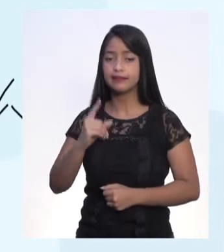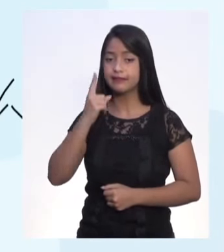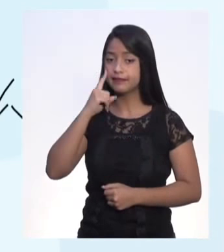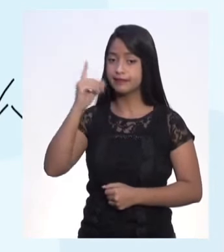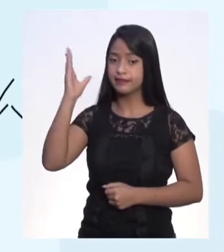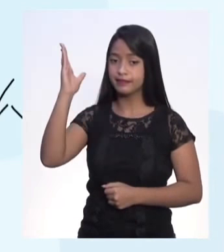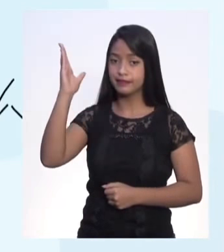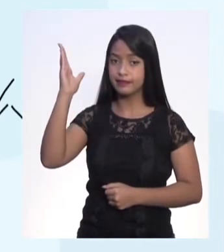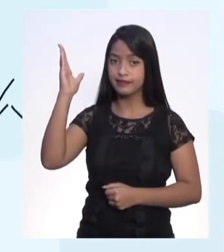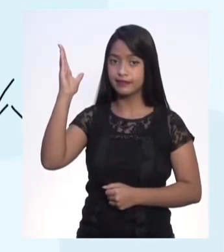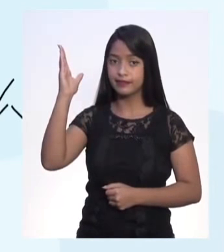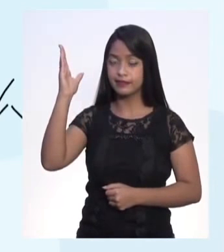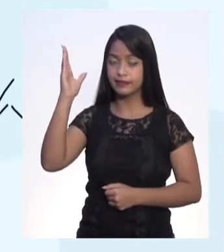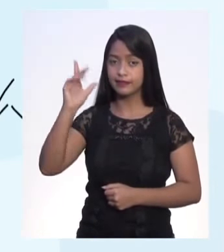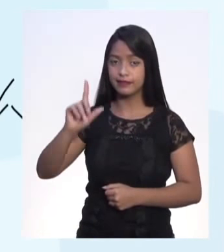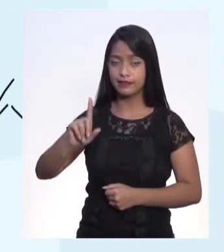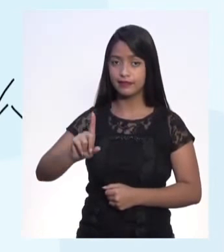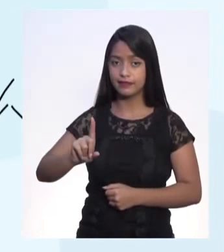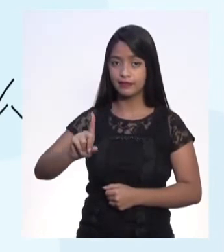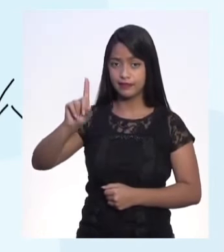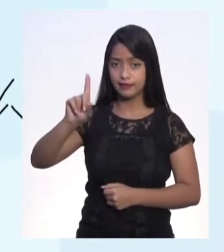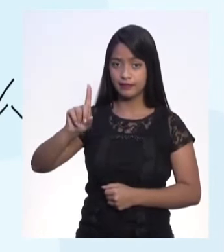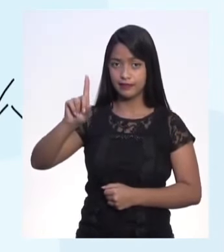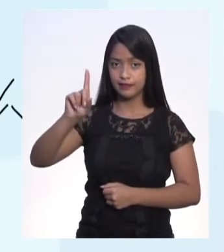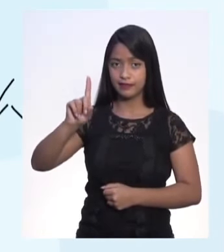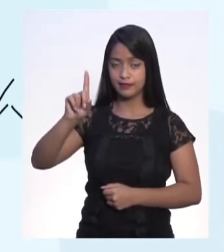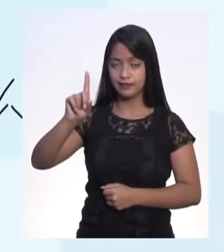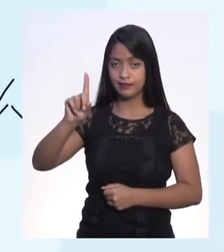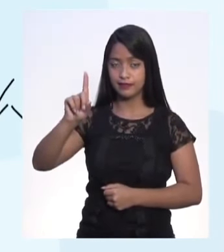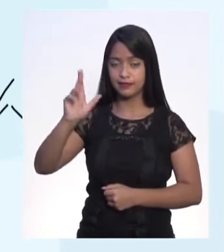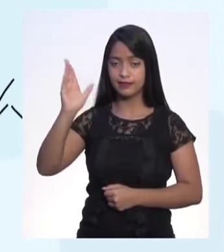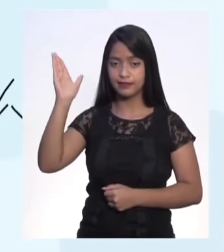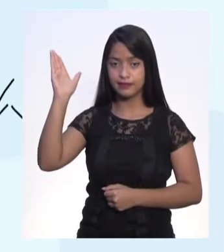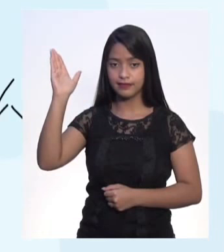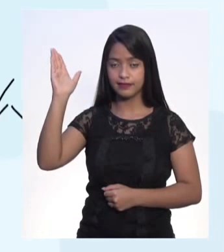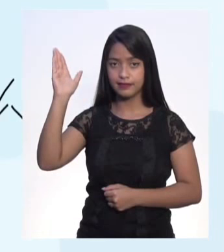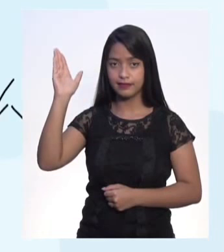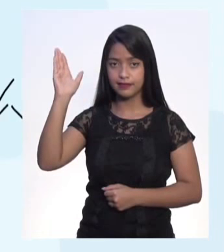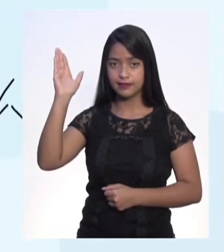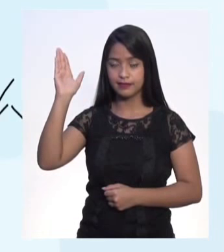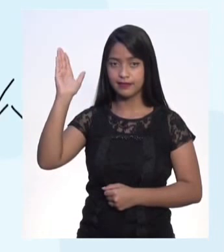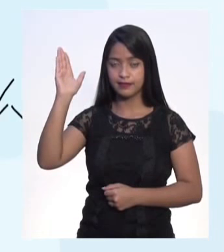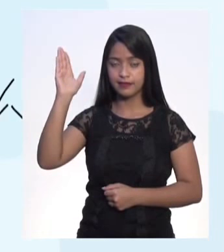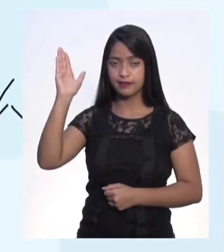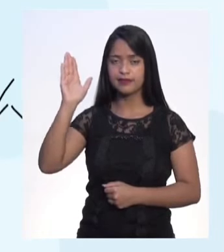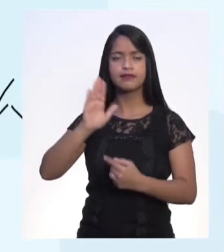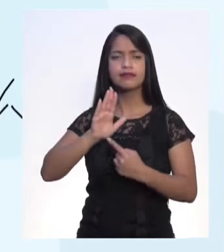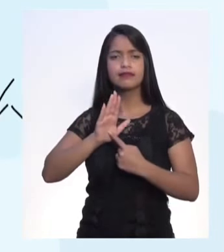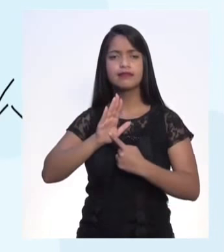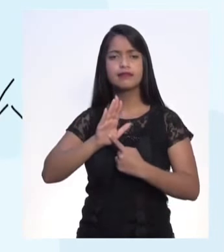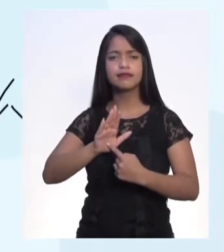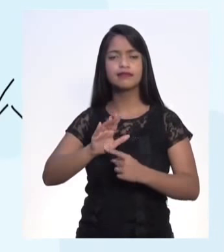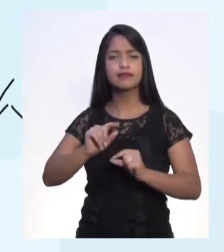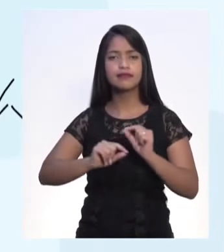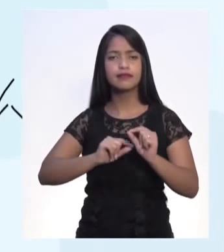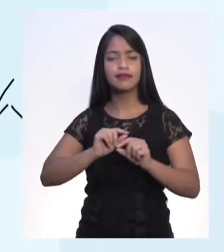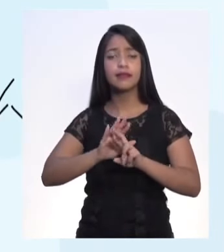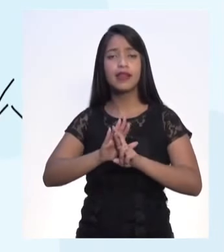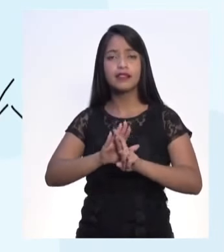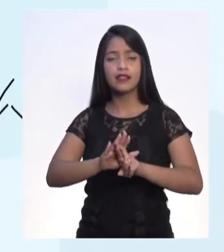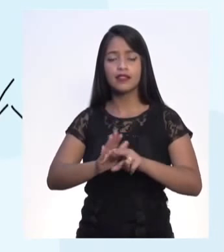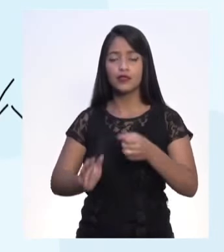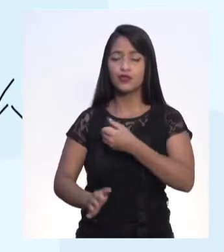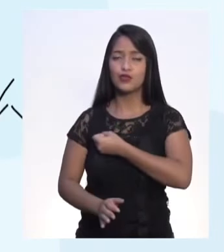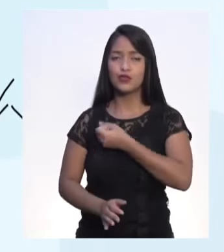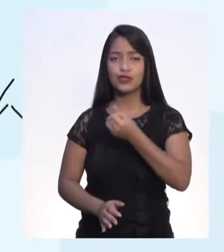é que quando você tinha essa flecha aqui ó virada para cima tá ela indicava o quanto ela Indy